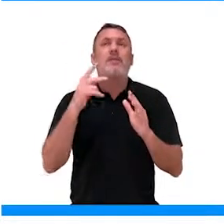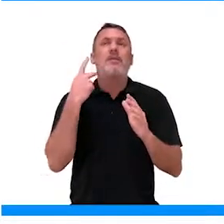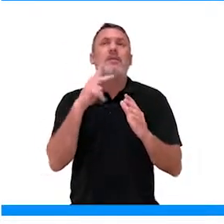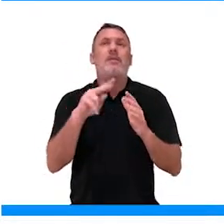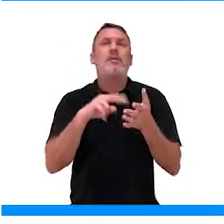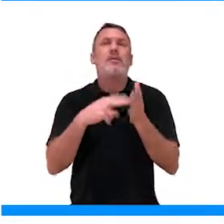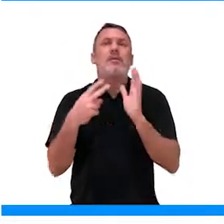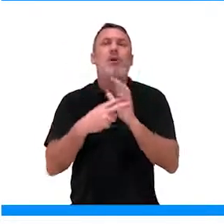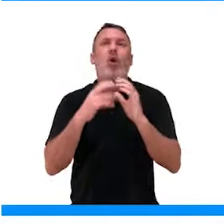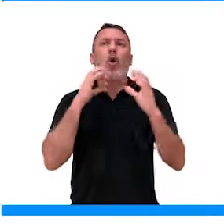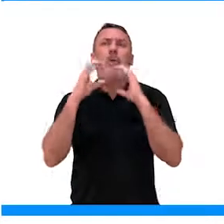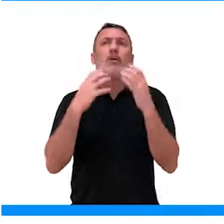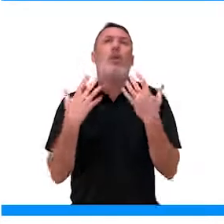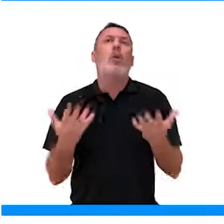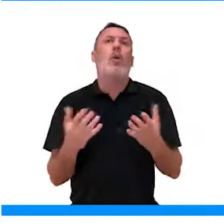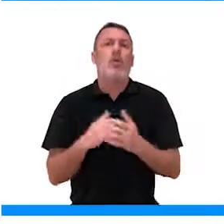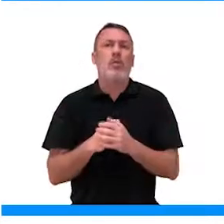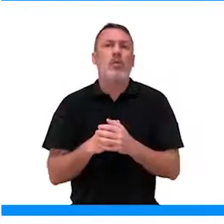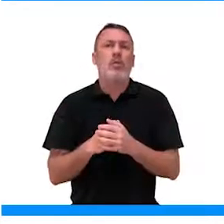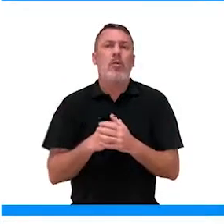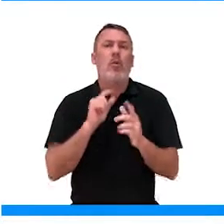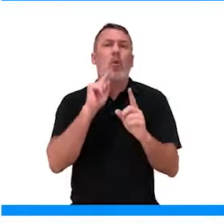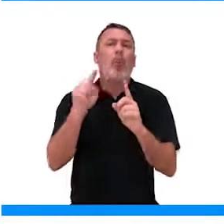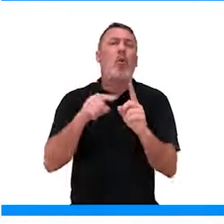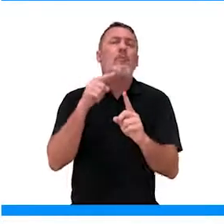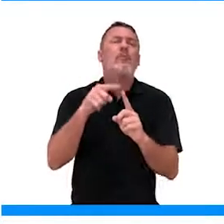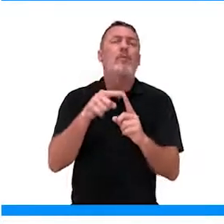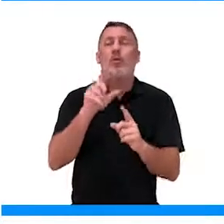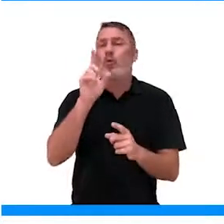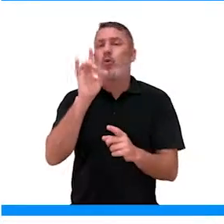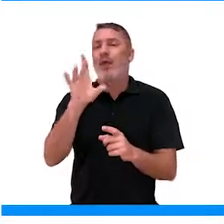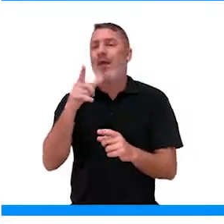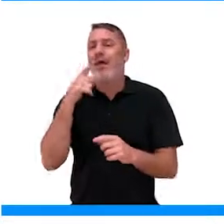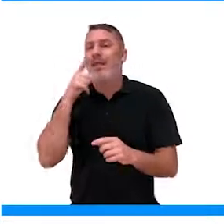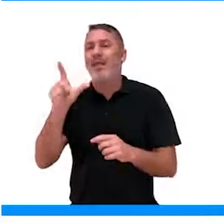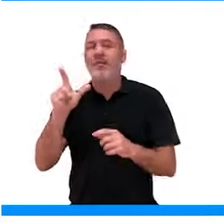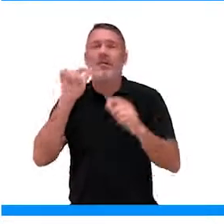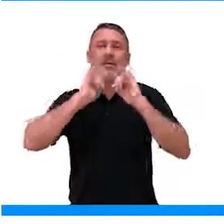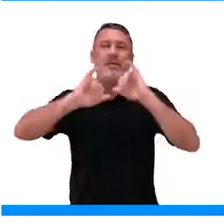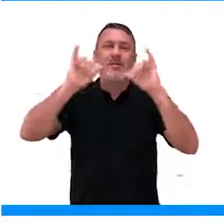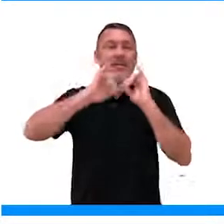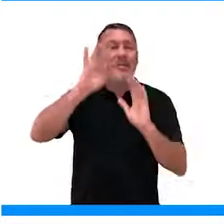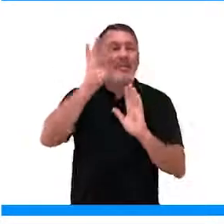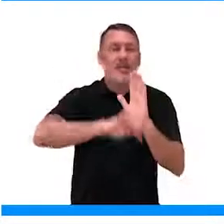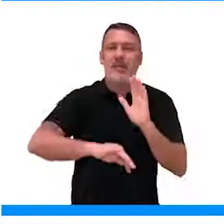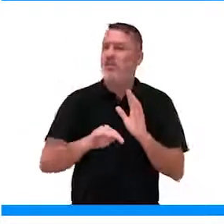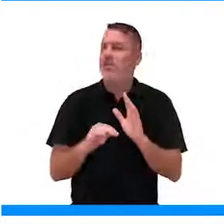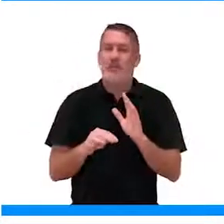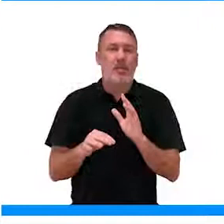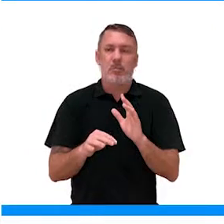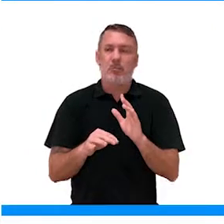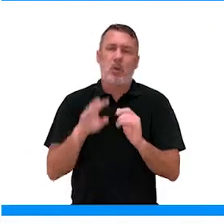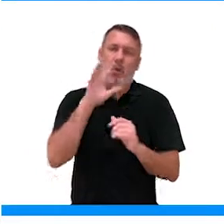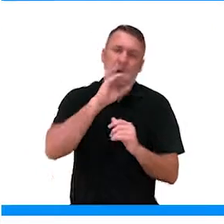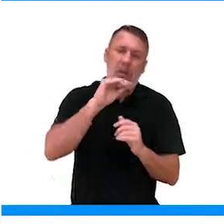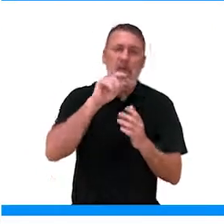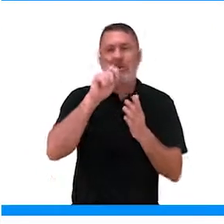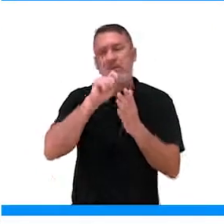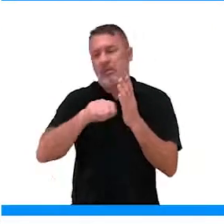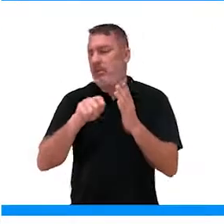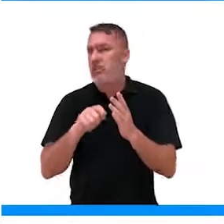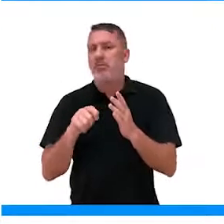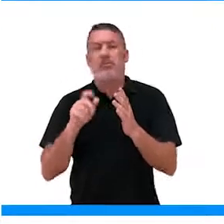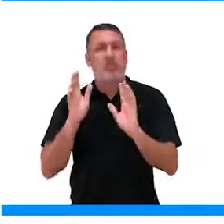serve de comunicação? Porque aqui a questão não é só a língua ser veiculada através de textos orais